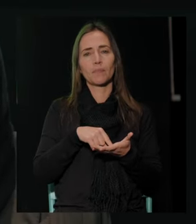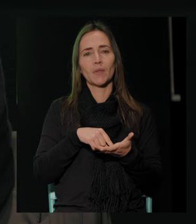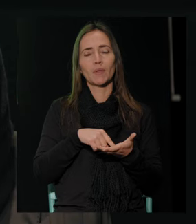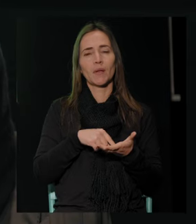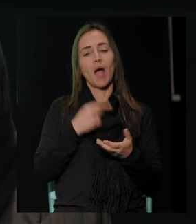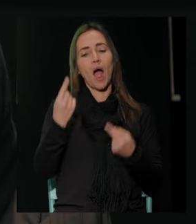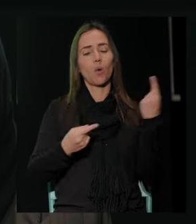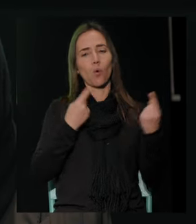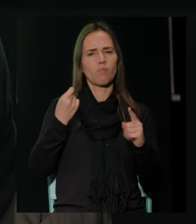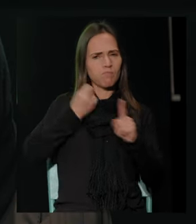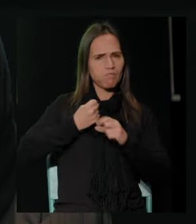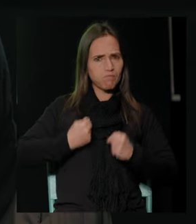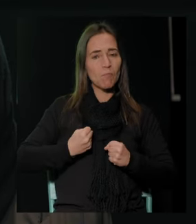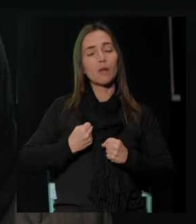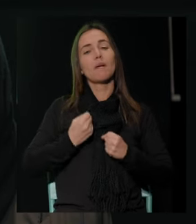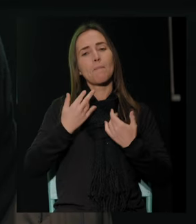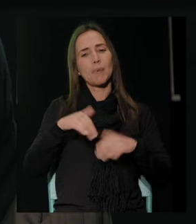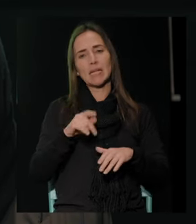alguma radicalização também,